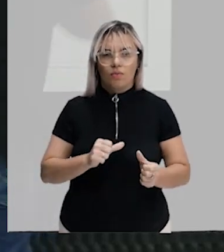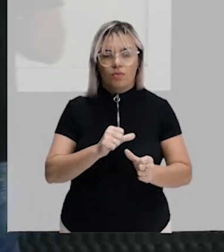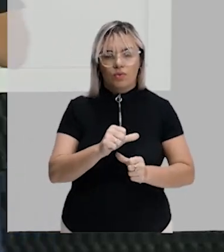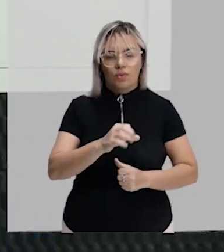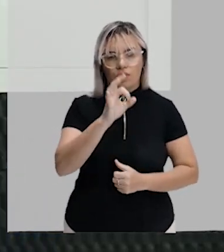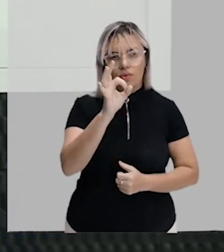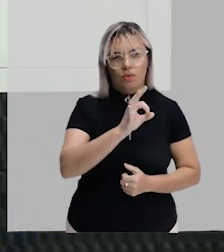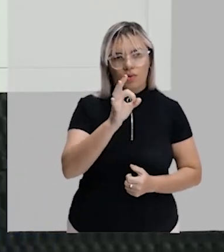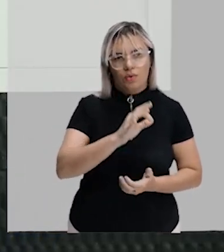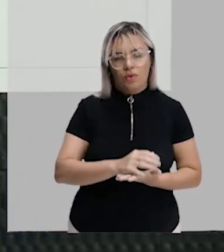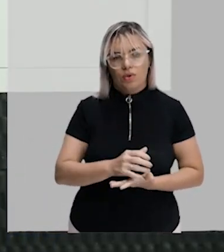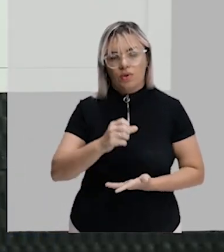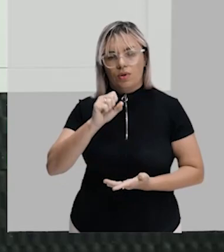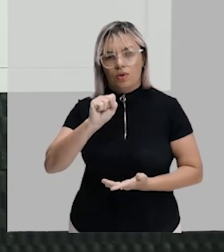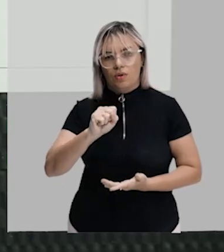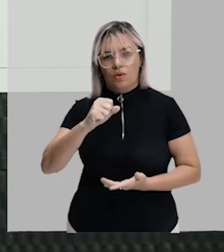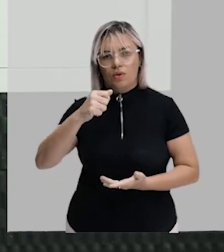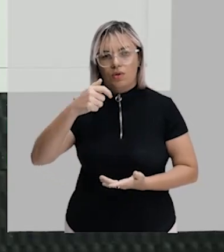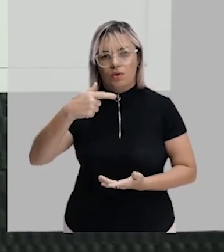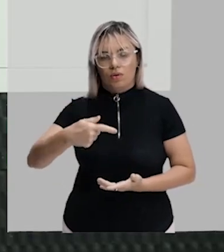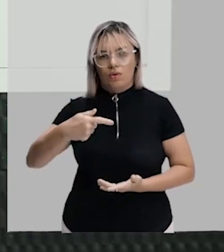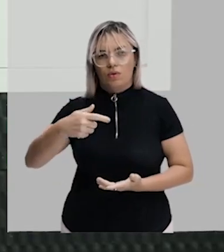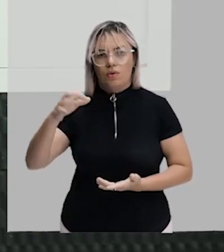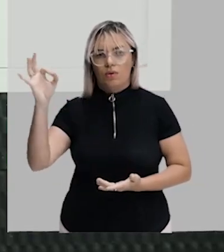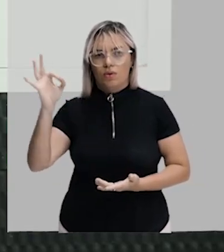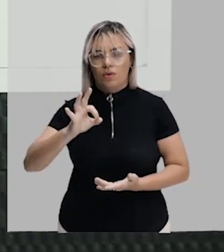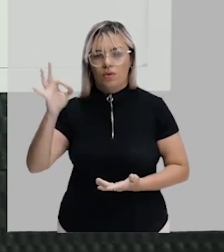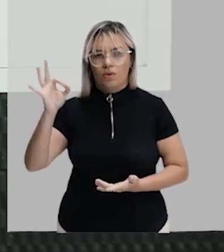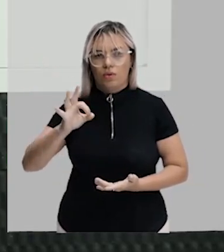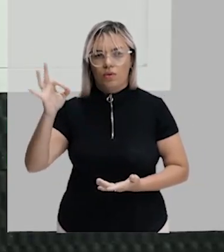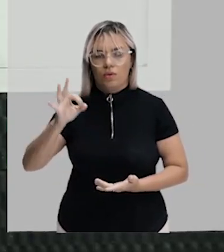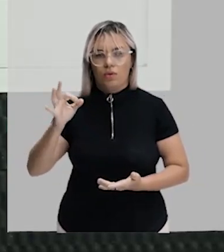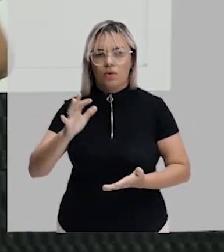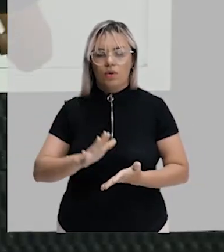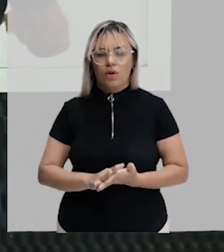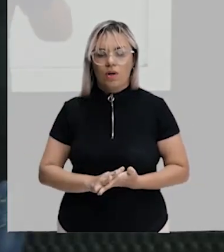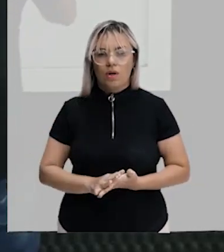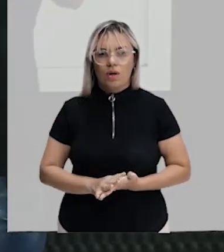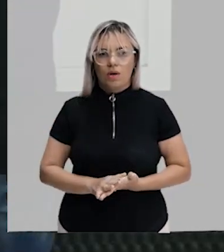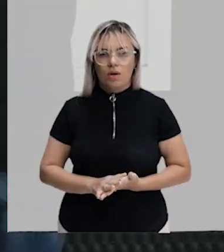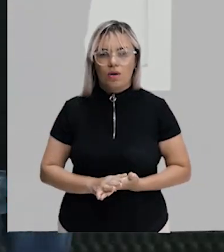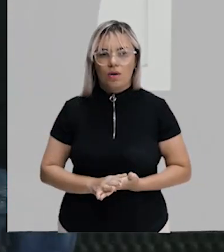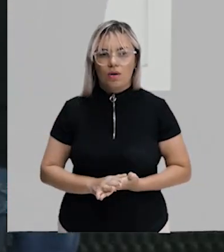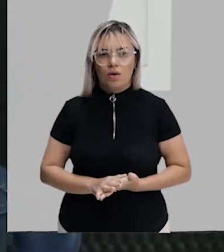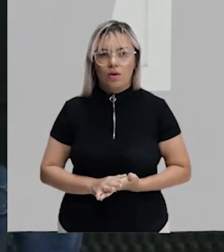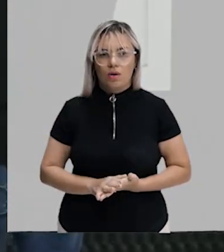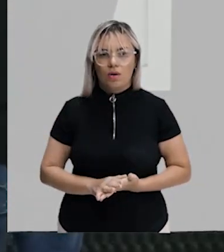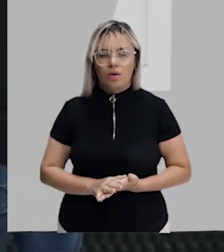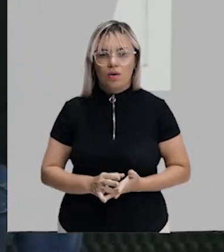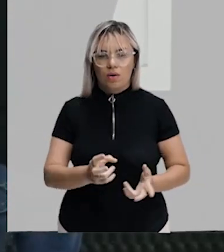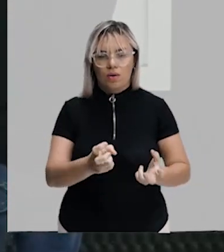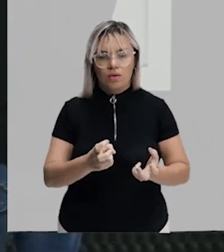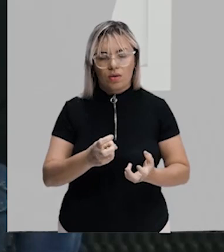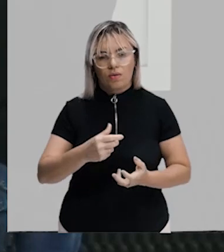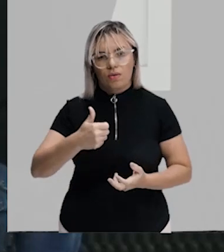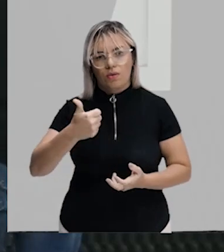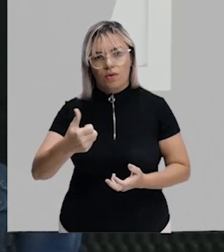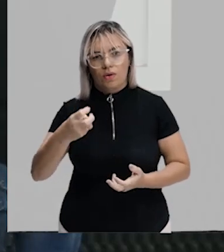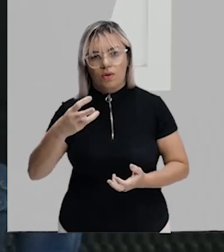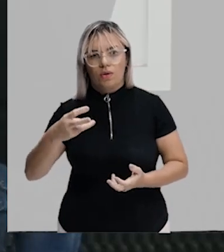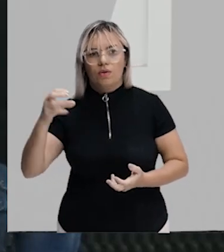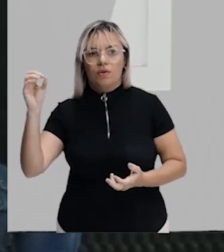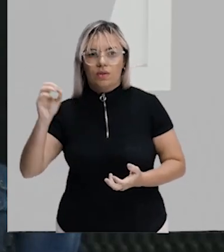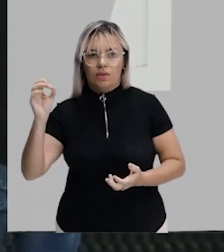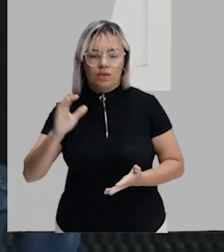87%. Ora, então foi um desconto de quanto? De 13%. Porque perceba uma coisa, se você pegar 100%